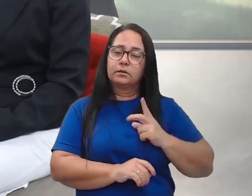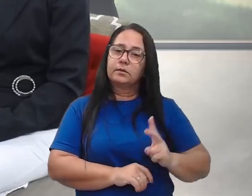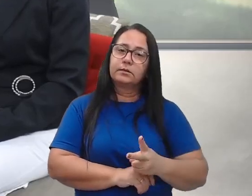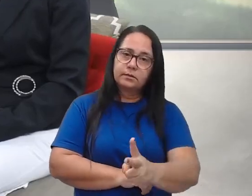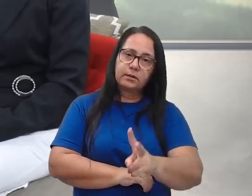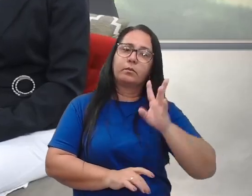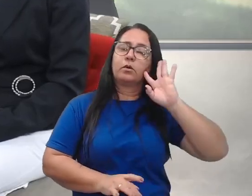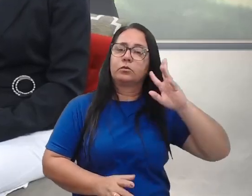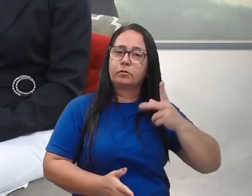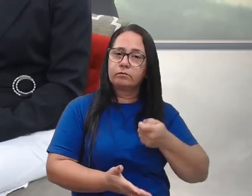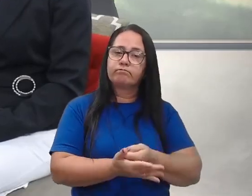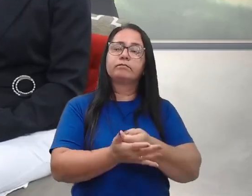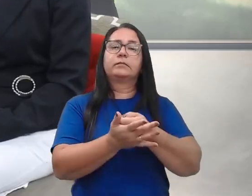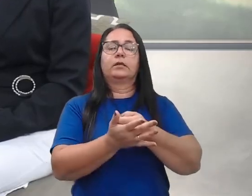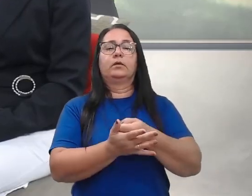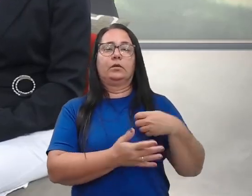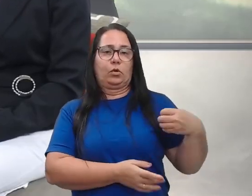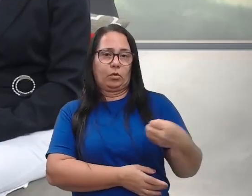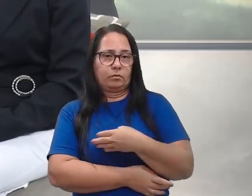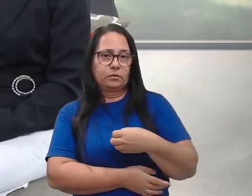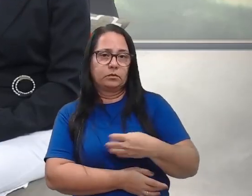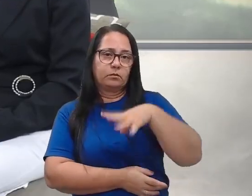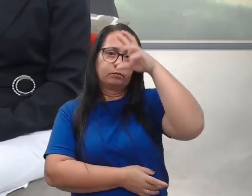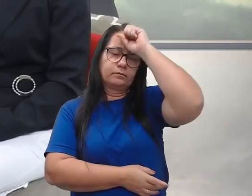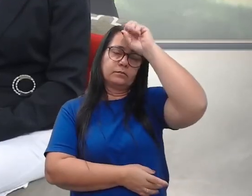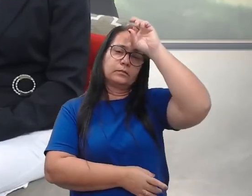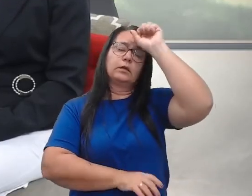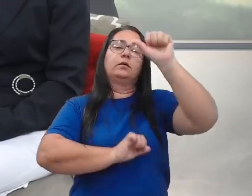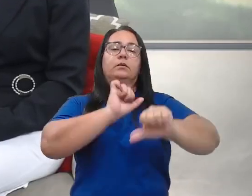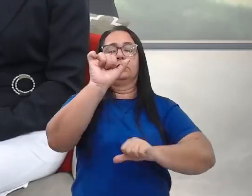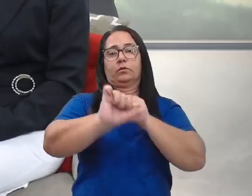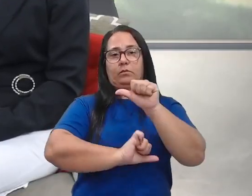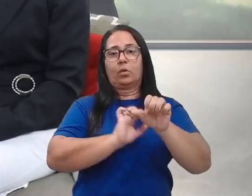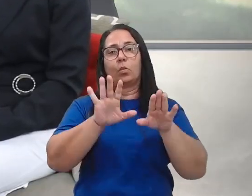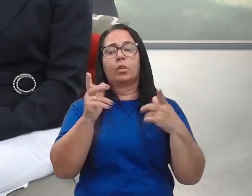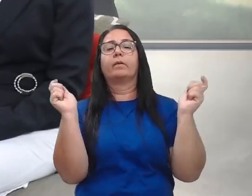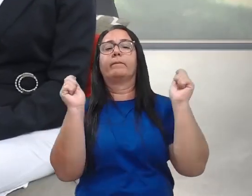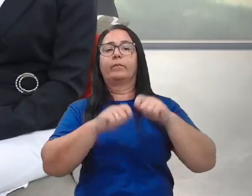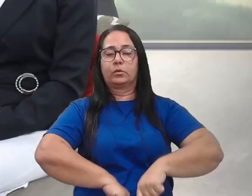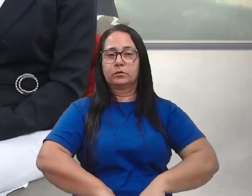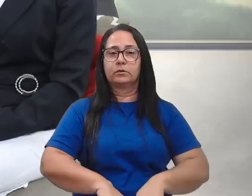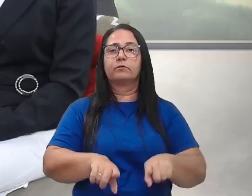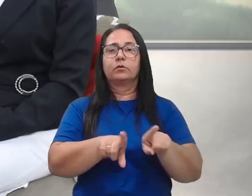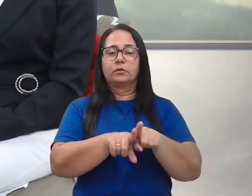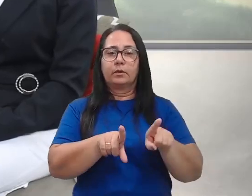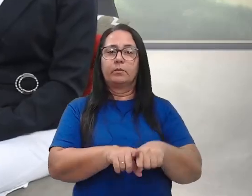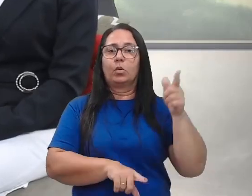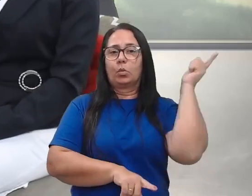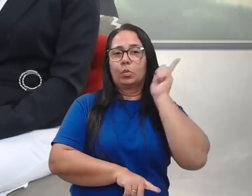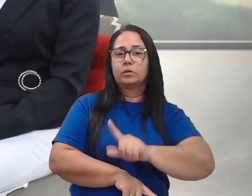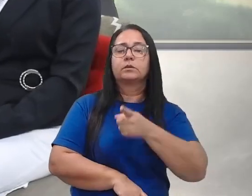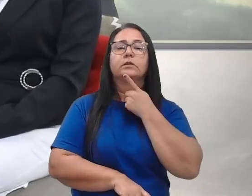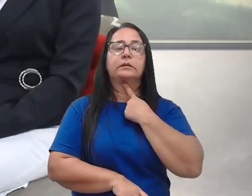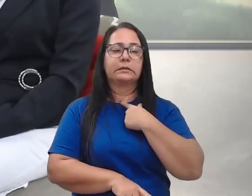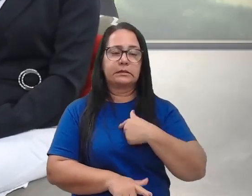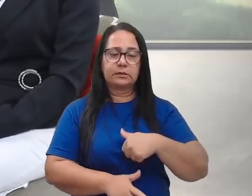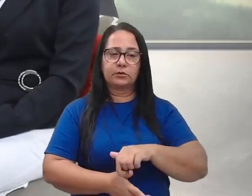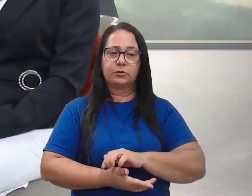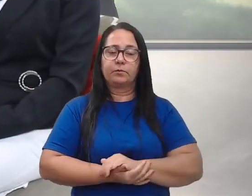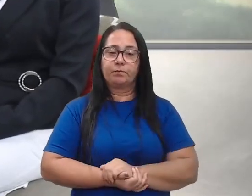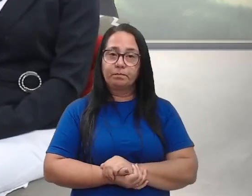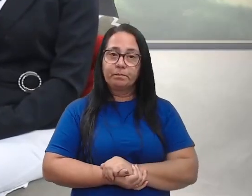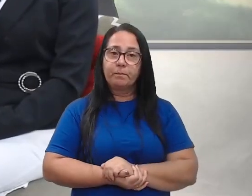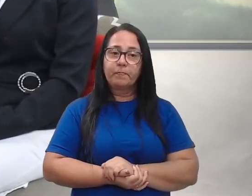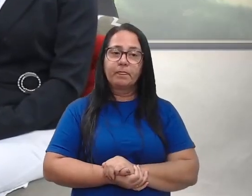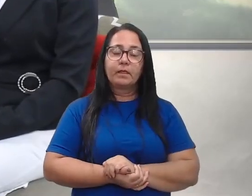de inovação, de renovação, onde vai ser possível realizar aquilo que a gente deseja. E aí a gente fica pensando